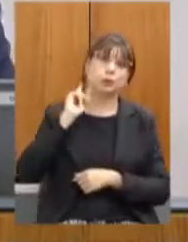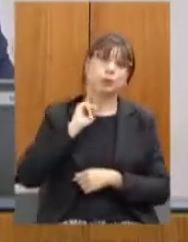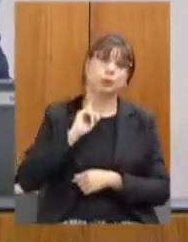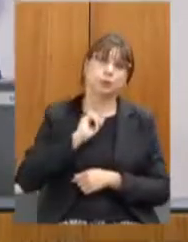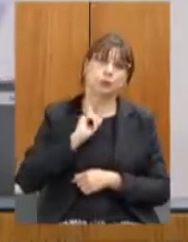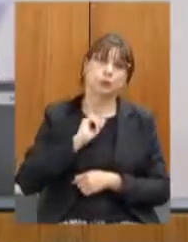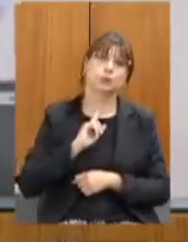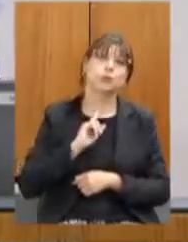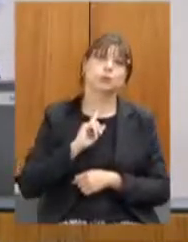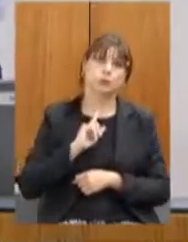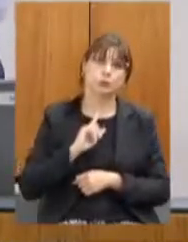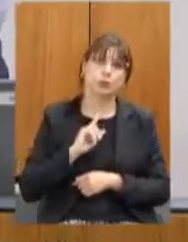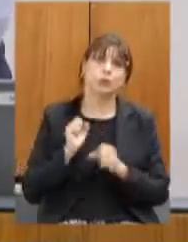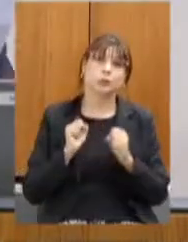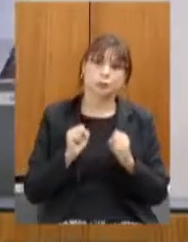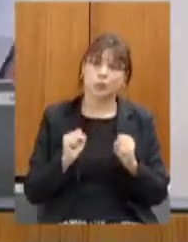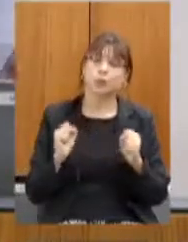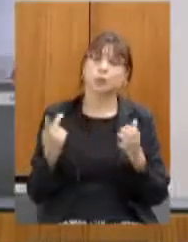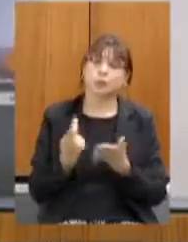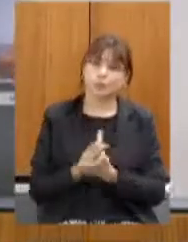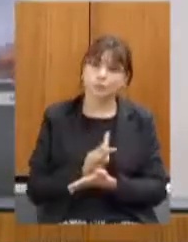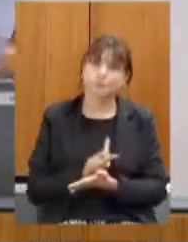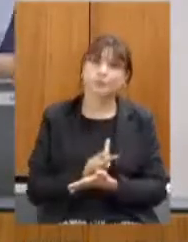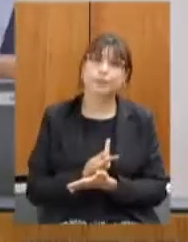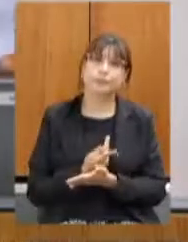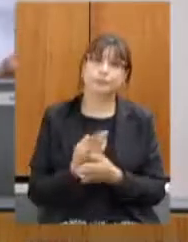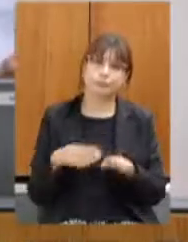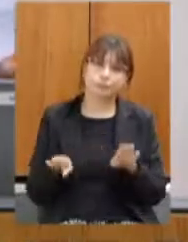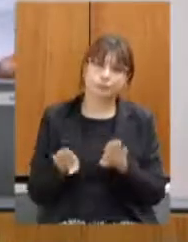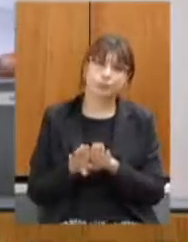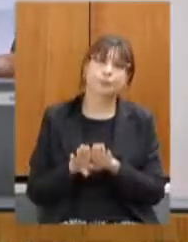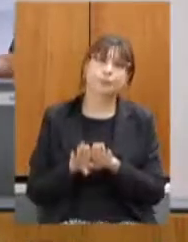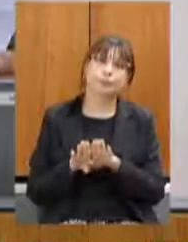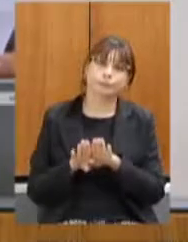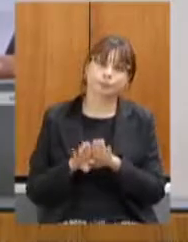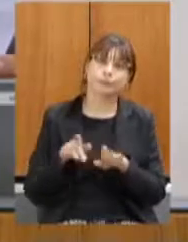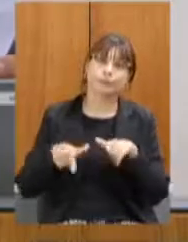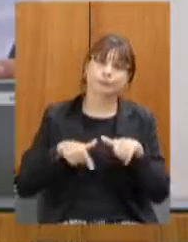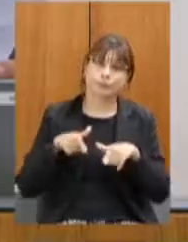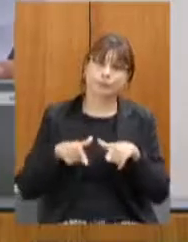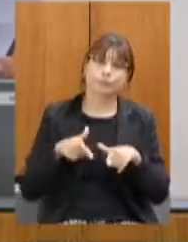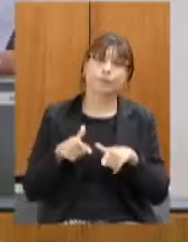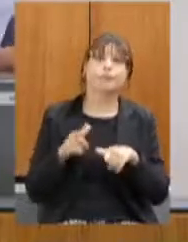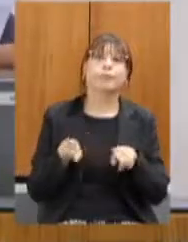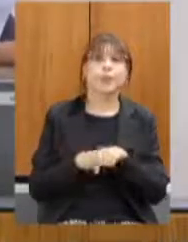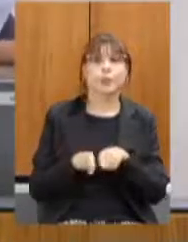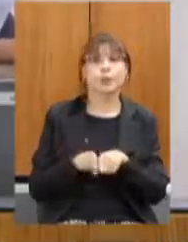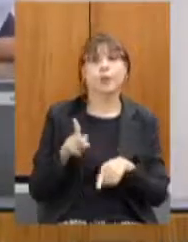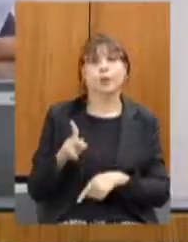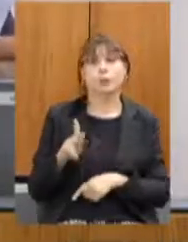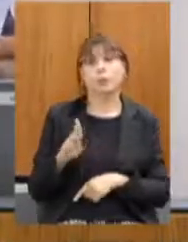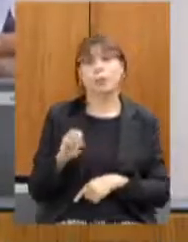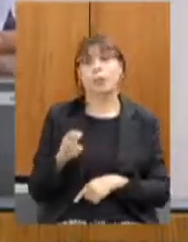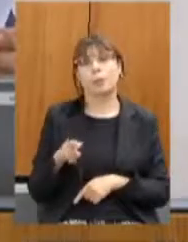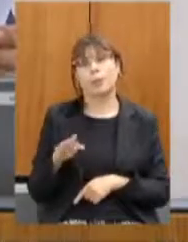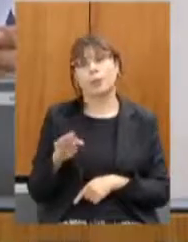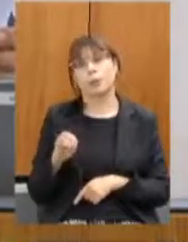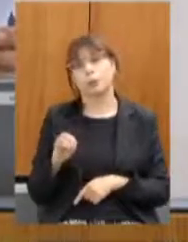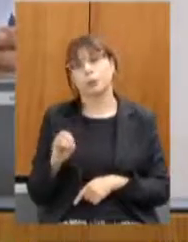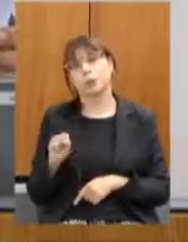a possibilidade de fechamento de serviços inclusive do pronto-socorro essa situação se agrava ainda mais